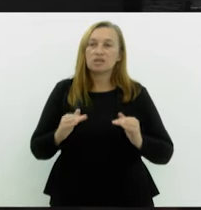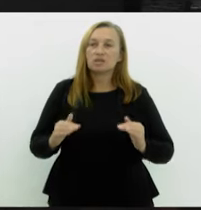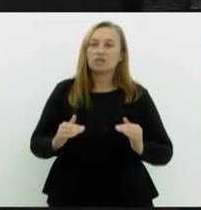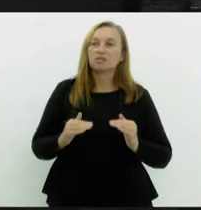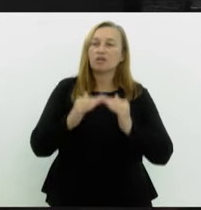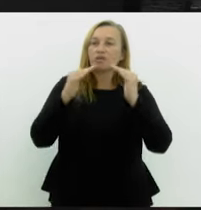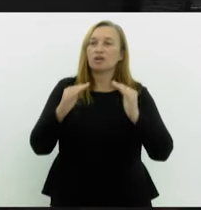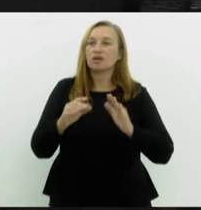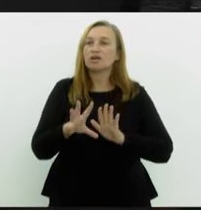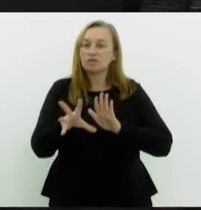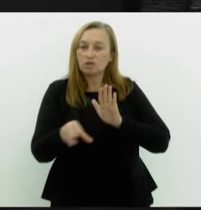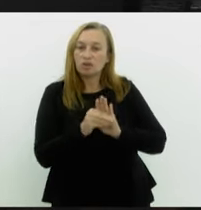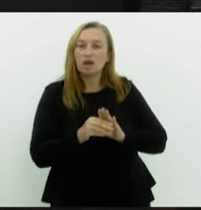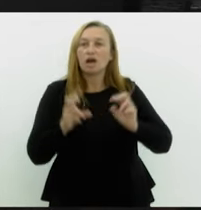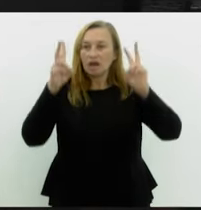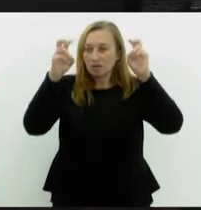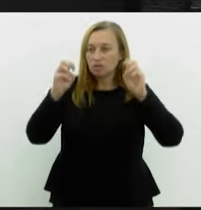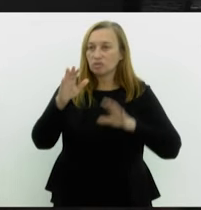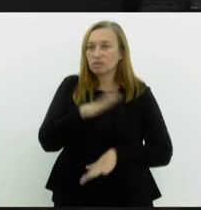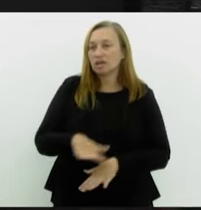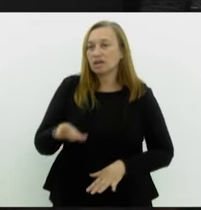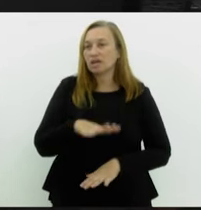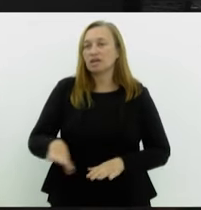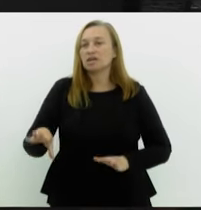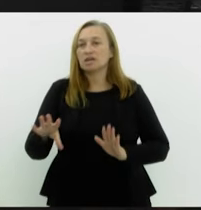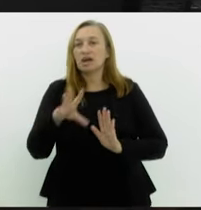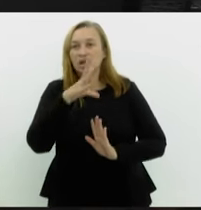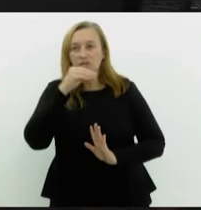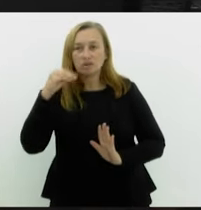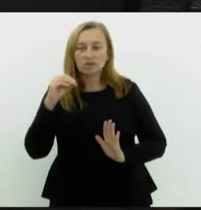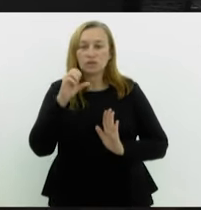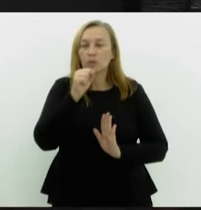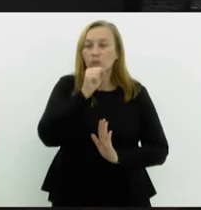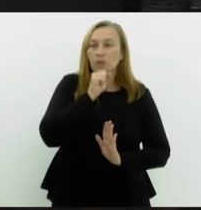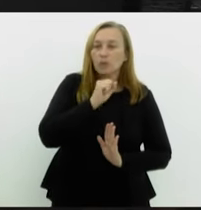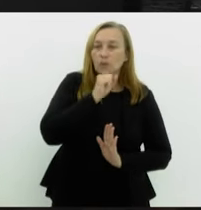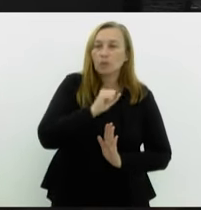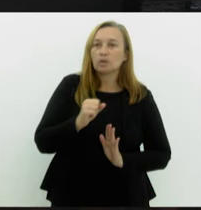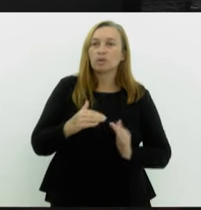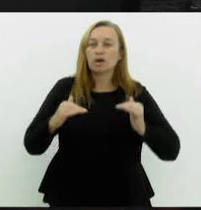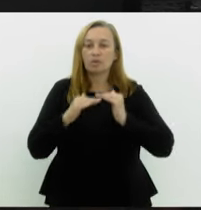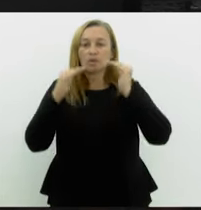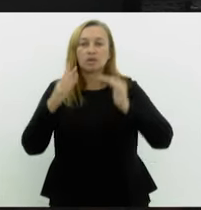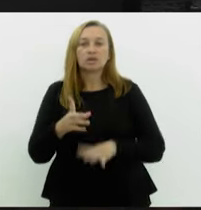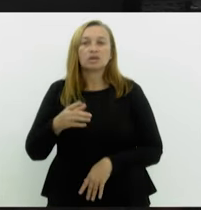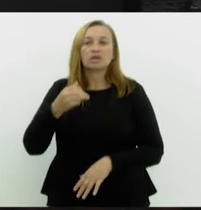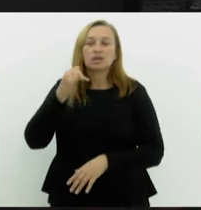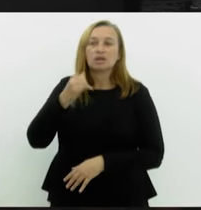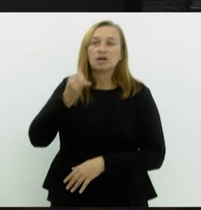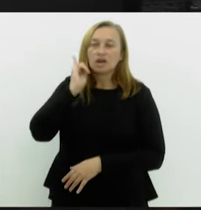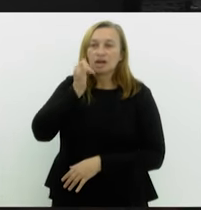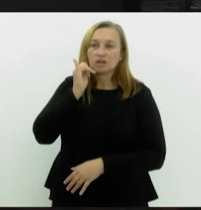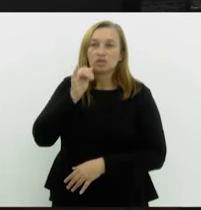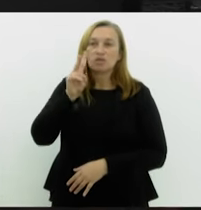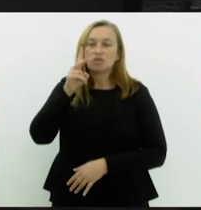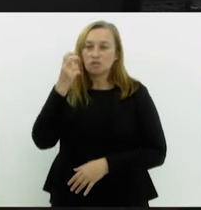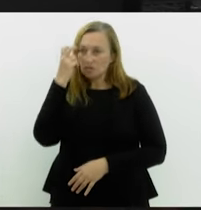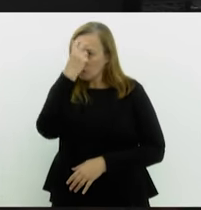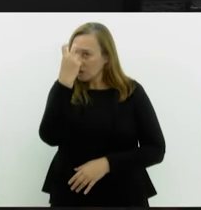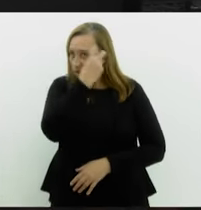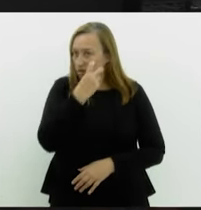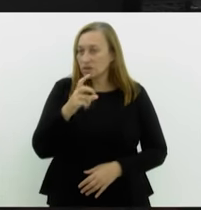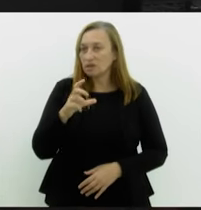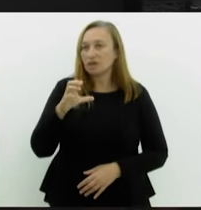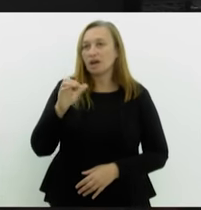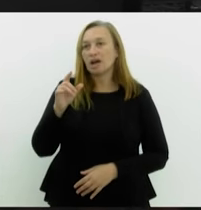emendas, de assuntos da criança, do adolescente e do idoso favorável. Relatores, deputados Verônica Lima, Márcio Gualberto e